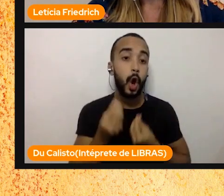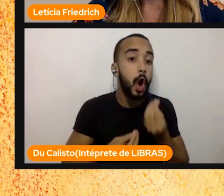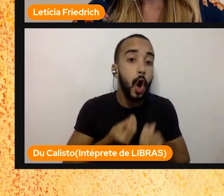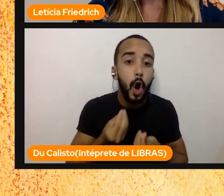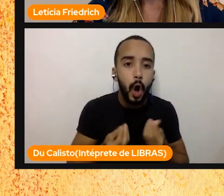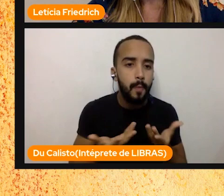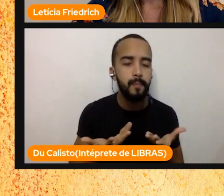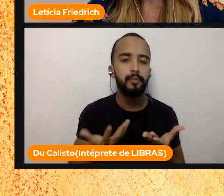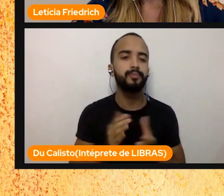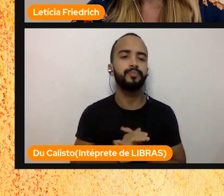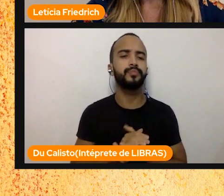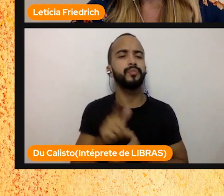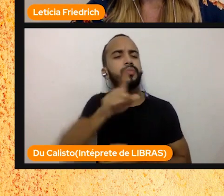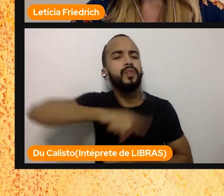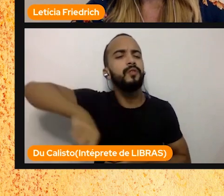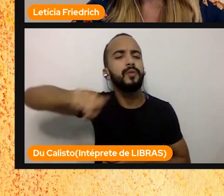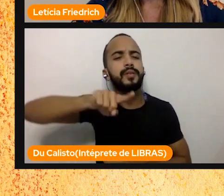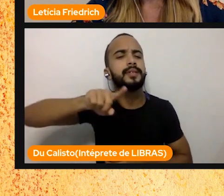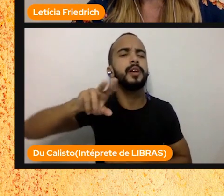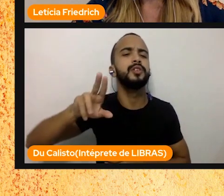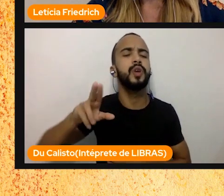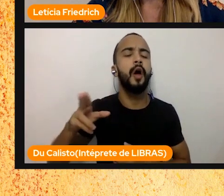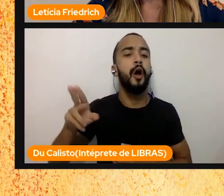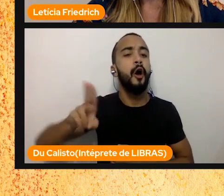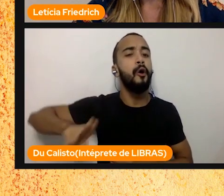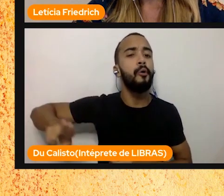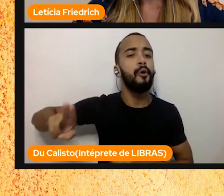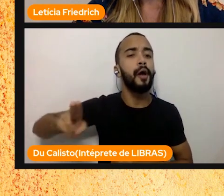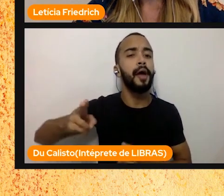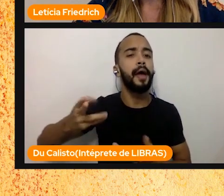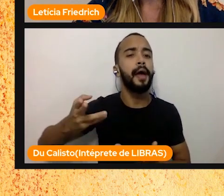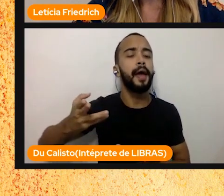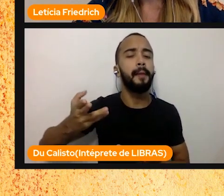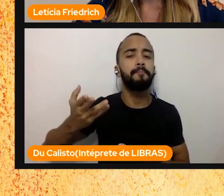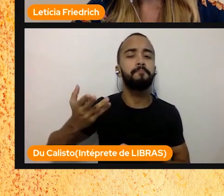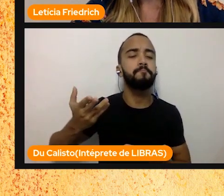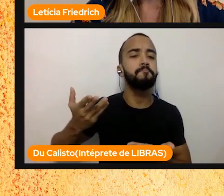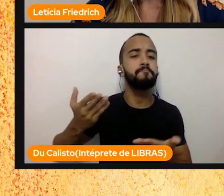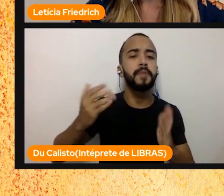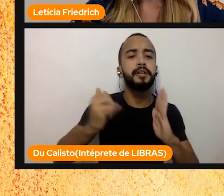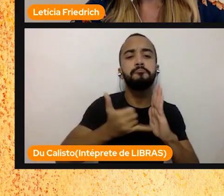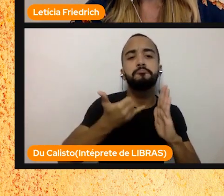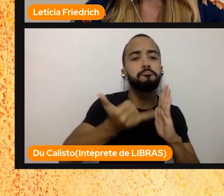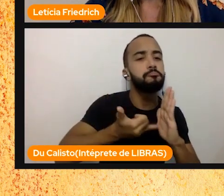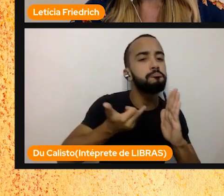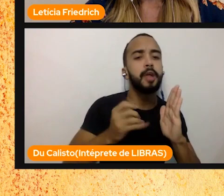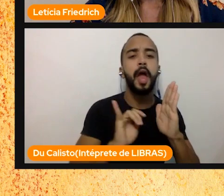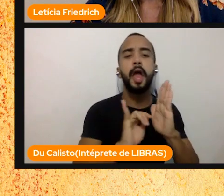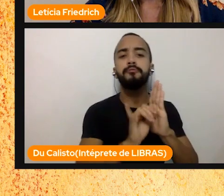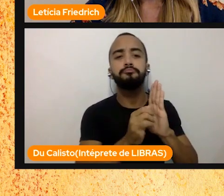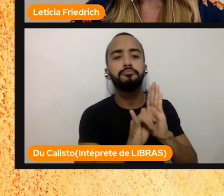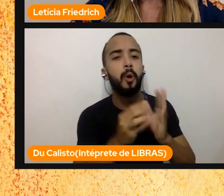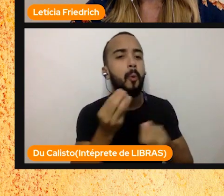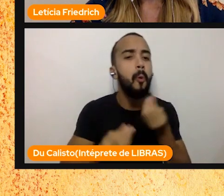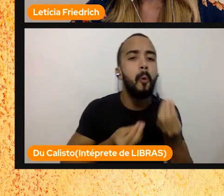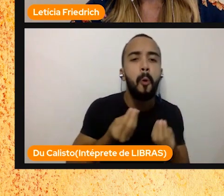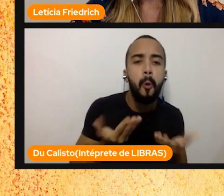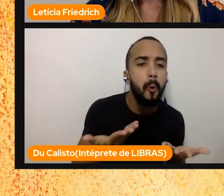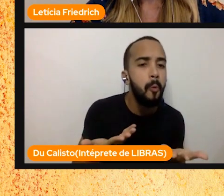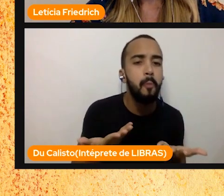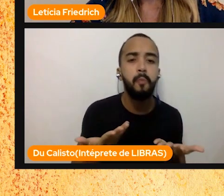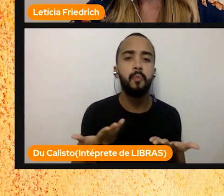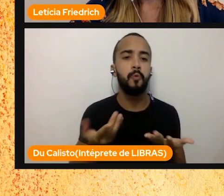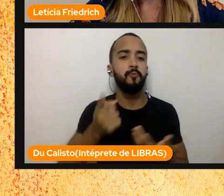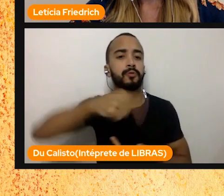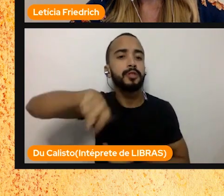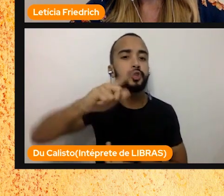questão dos editais, por exemplo, que não foram feitos para cinema de animação? Como é que vocês fazem essa